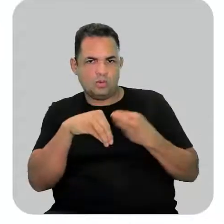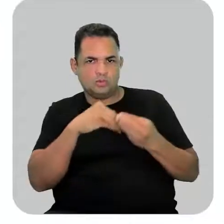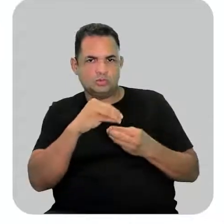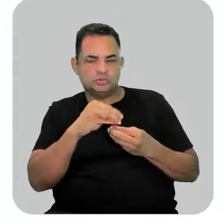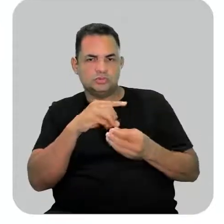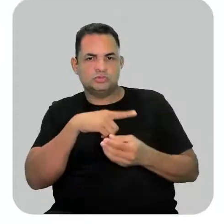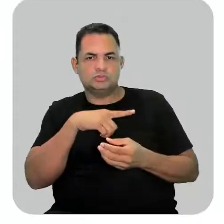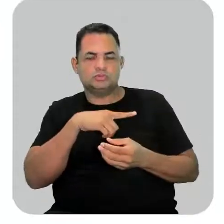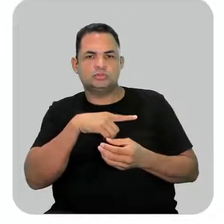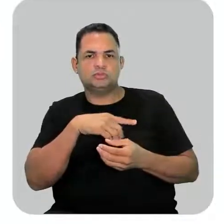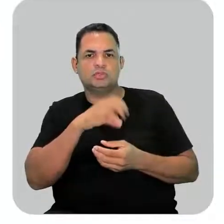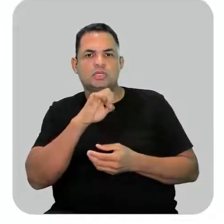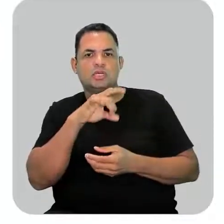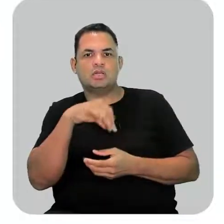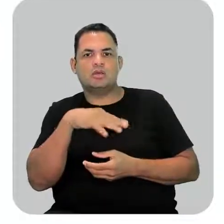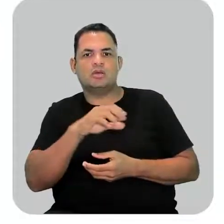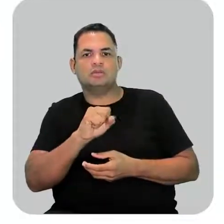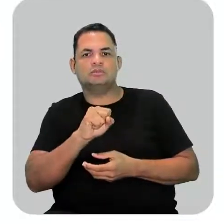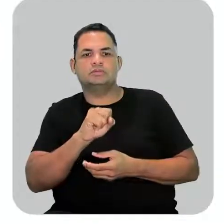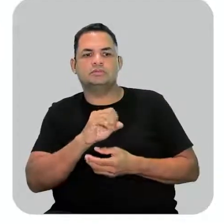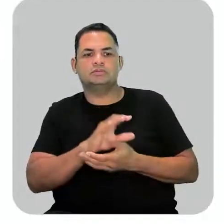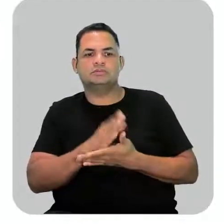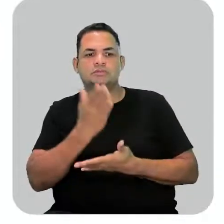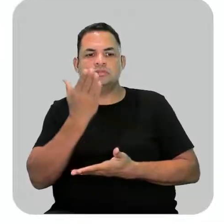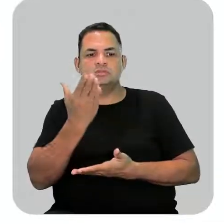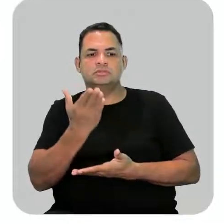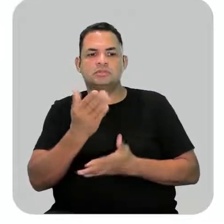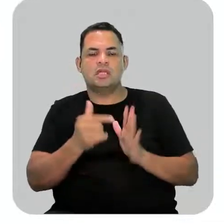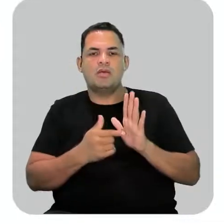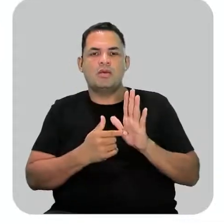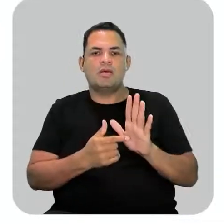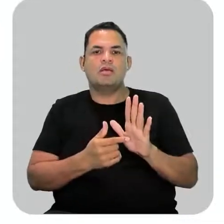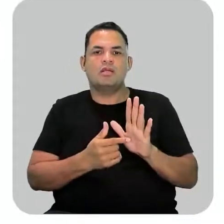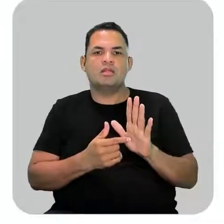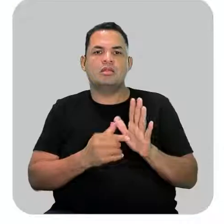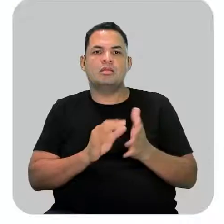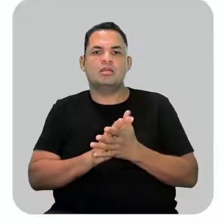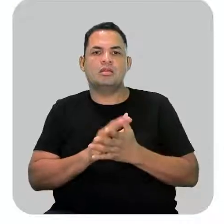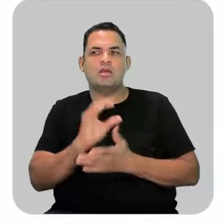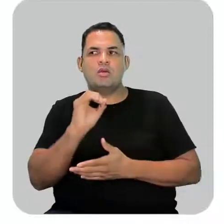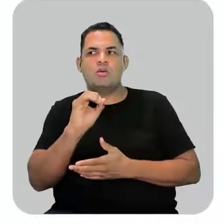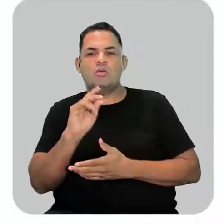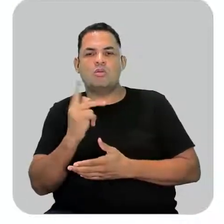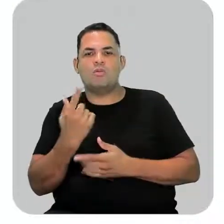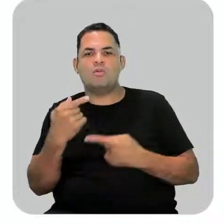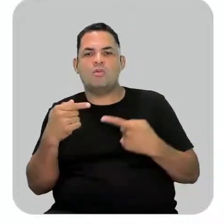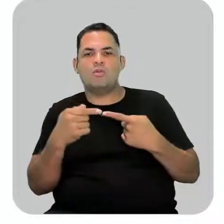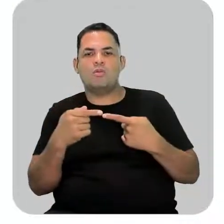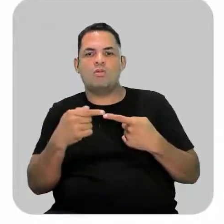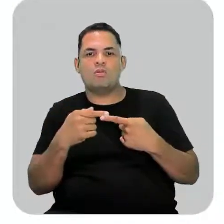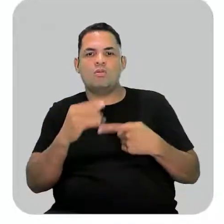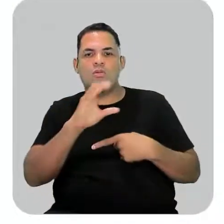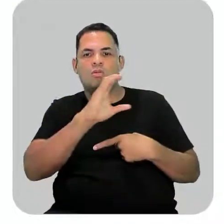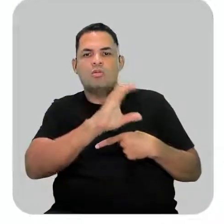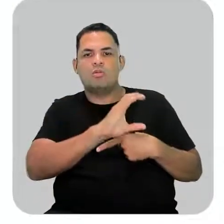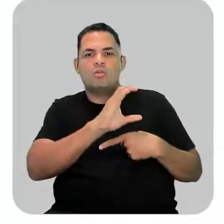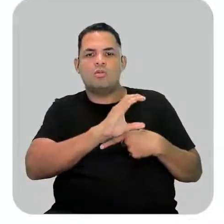os enóis, que nós falamos, são aqueles que apresentam a hidroxila ligada a um